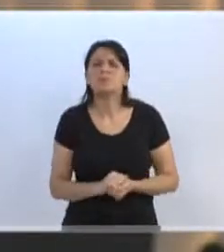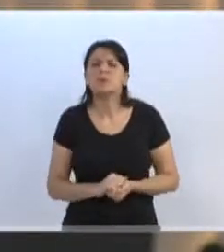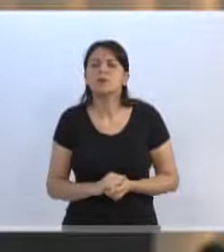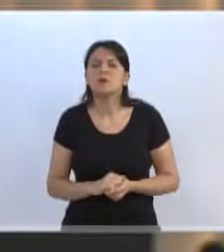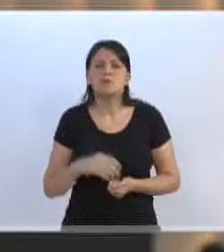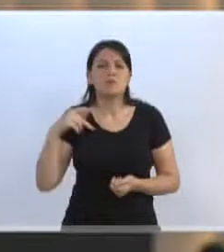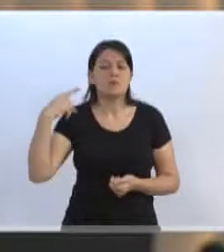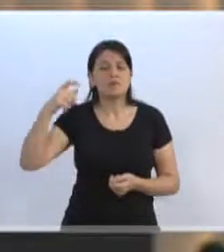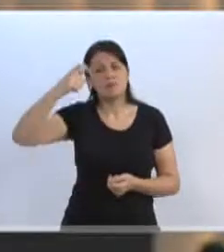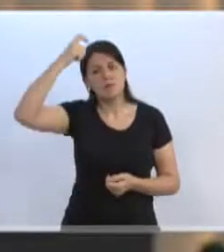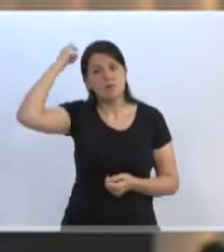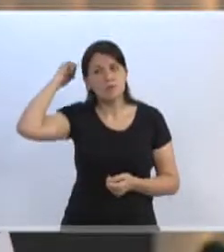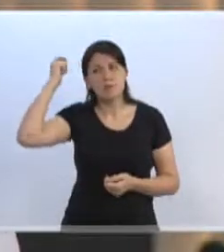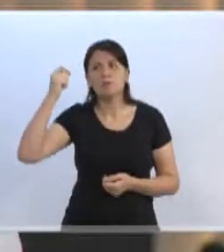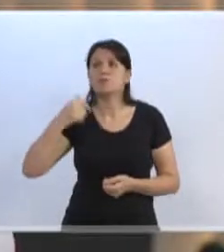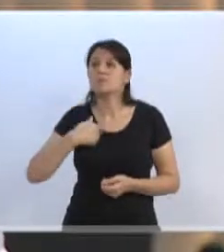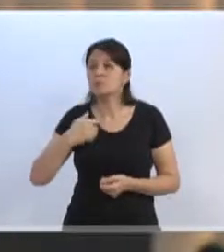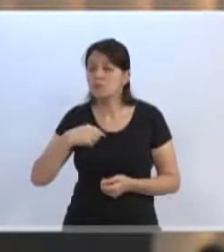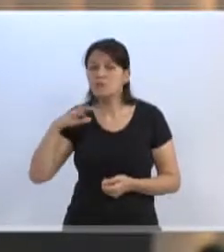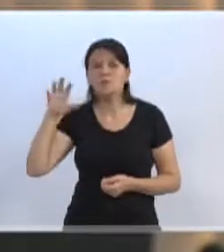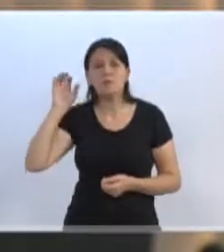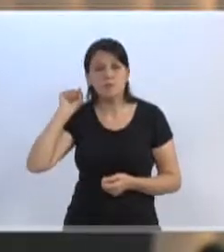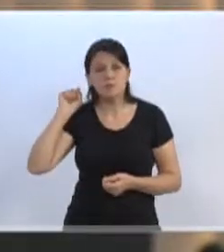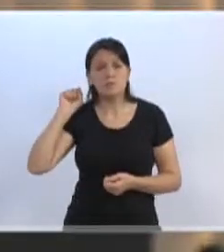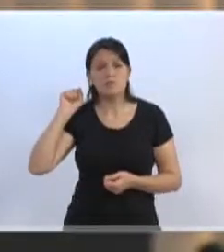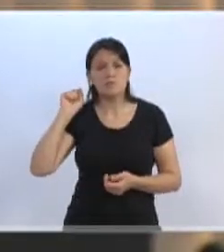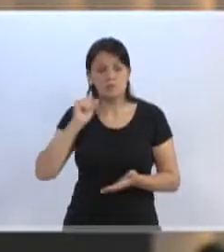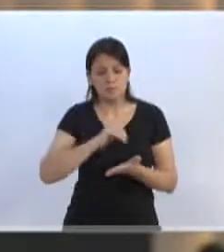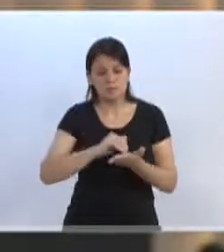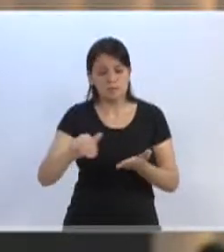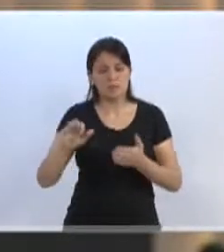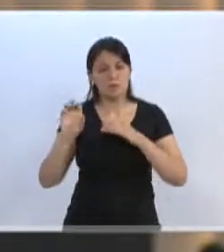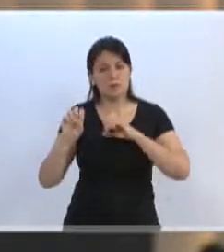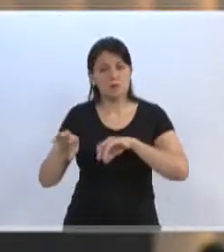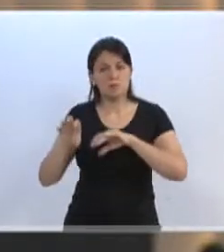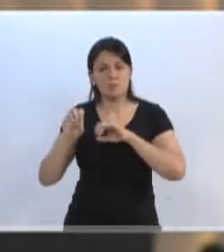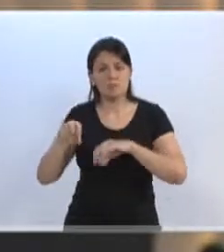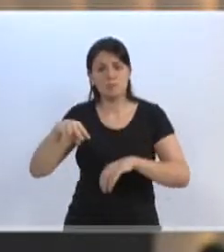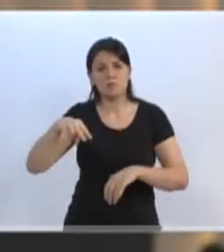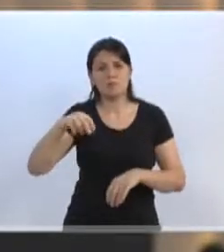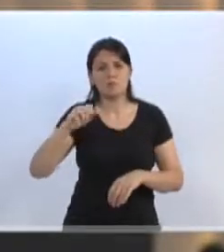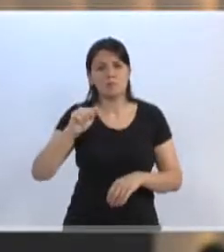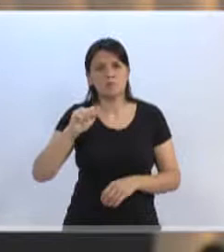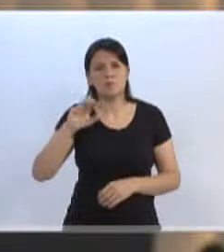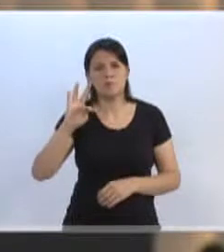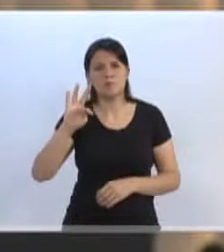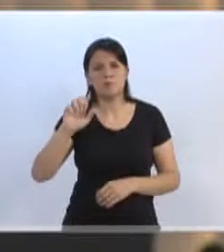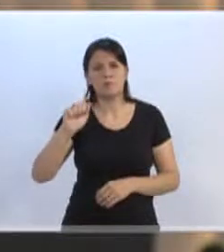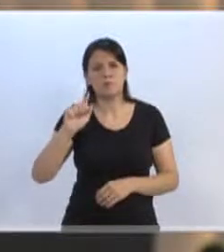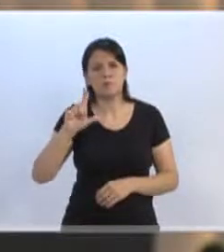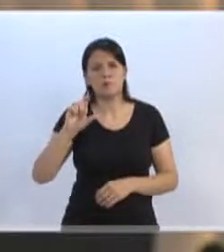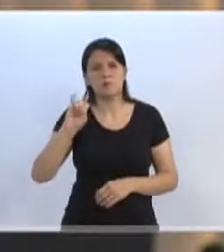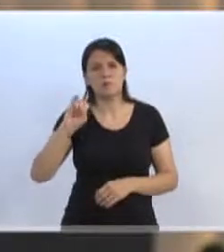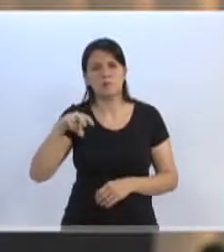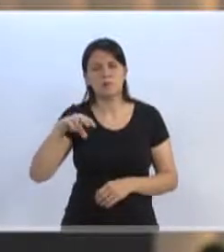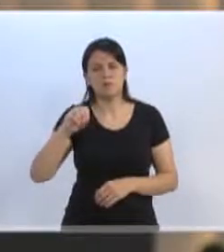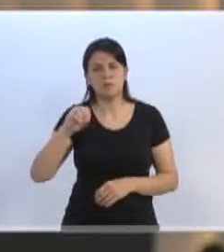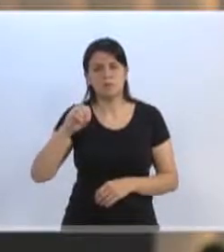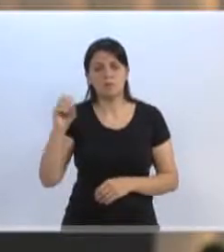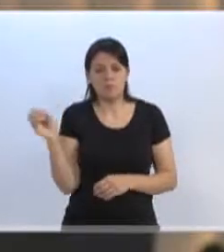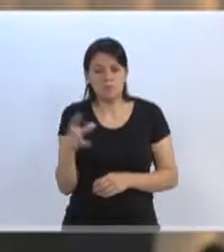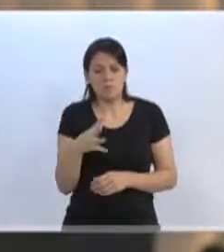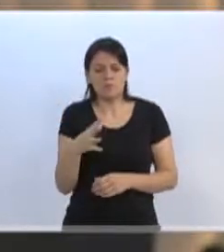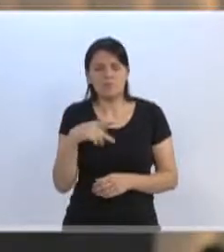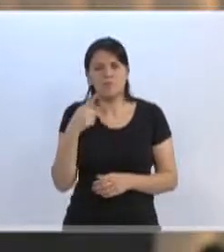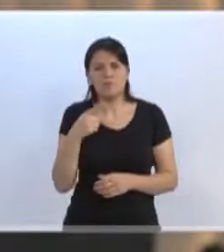onde eu ouvi nós ouvimos o secretário de educação natalina com este novo secretário de educação ele falou o seguinte